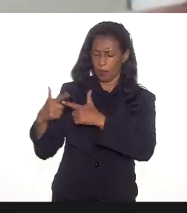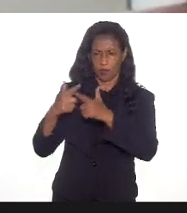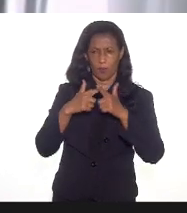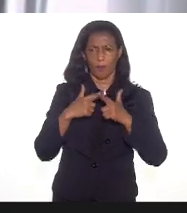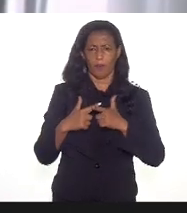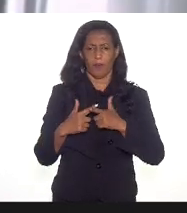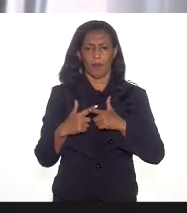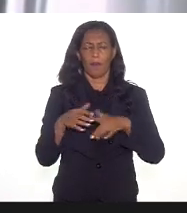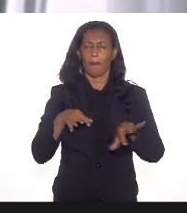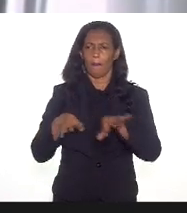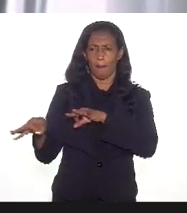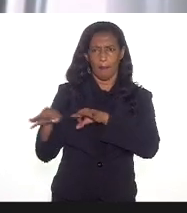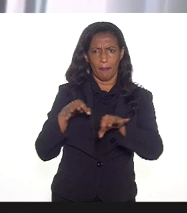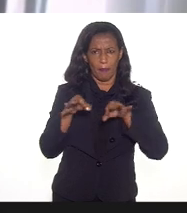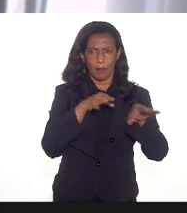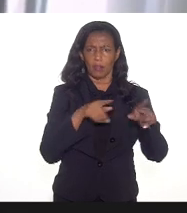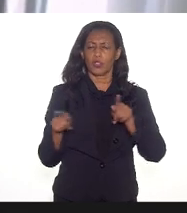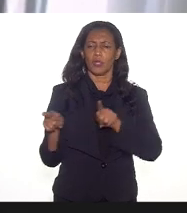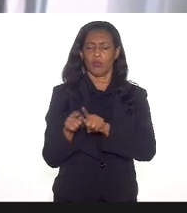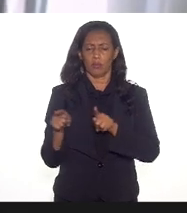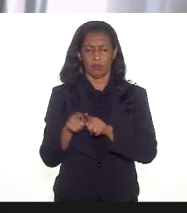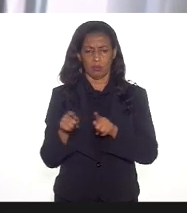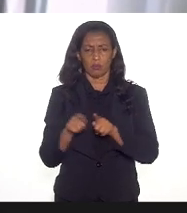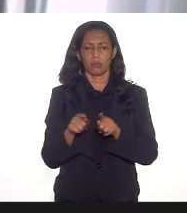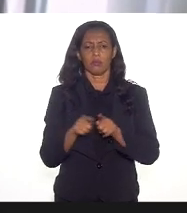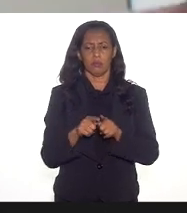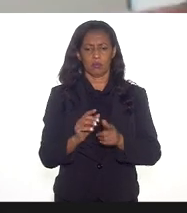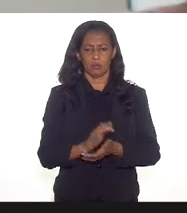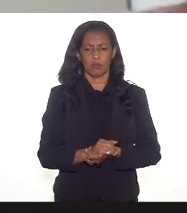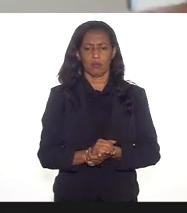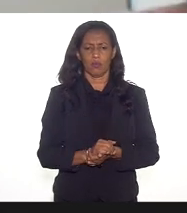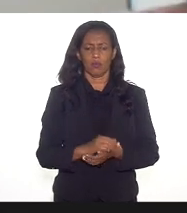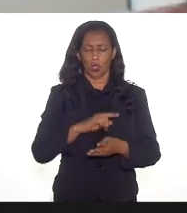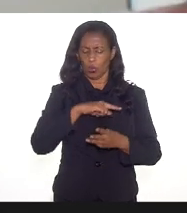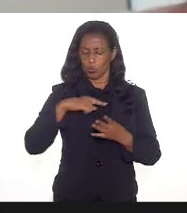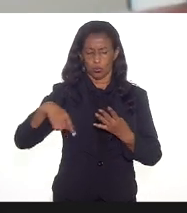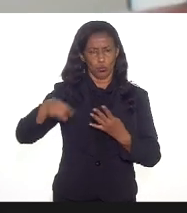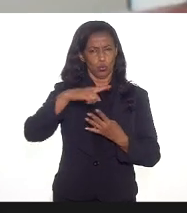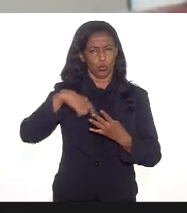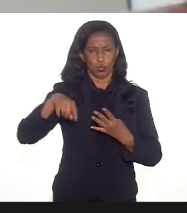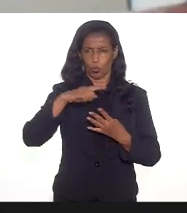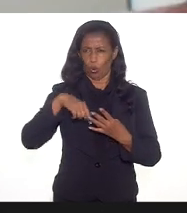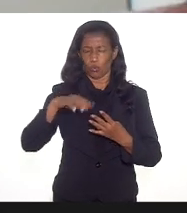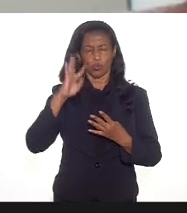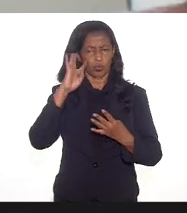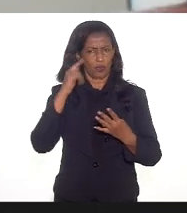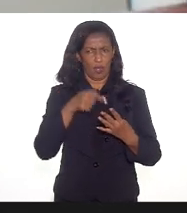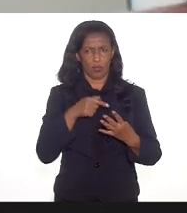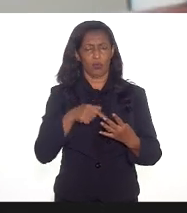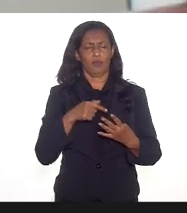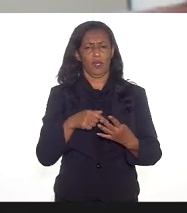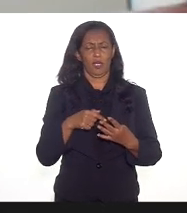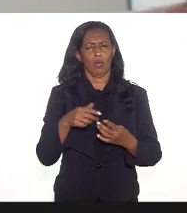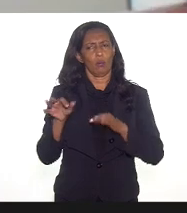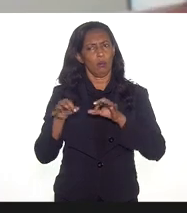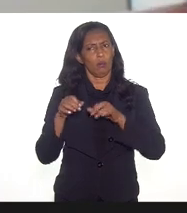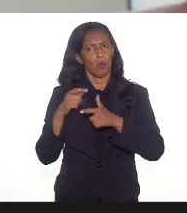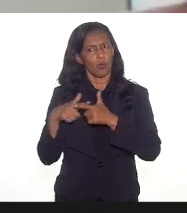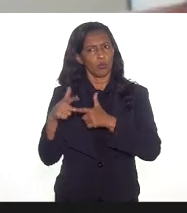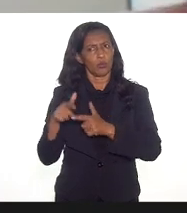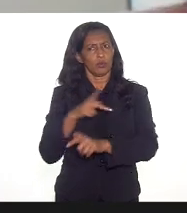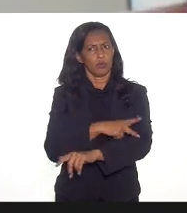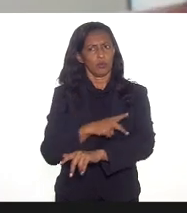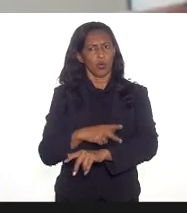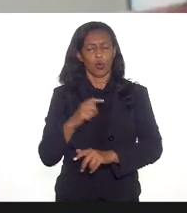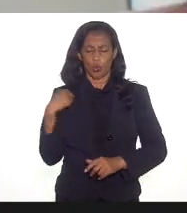O planejamento também. E planejamento. O planejamento, todos os atores envolvidos para a gente tentar destravar isso. Né? Nós, da